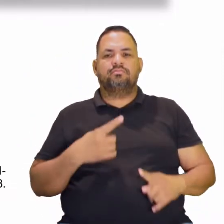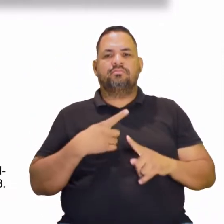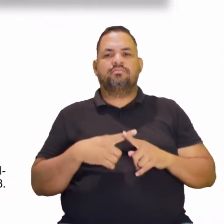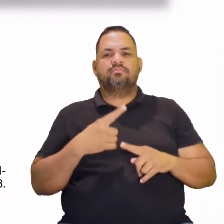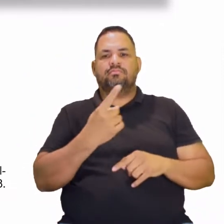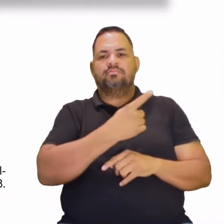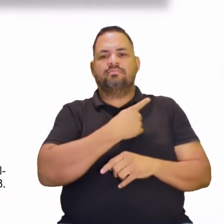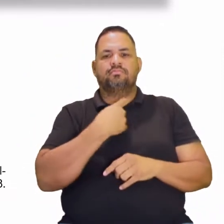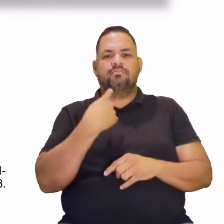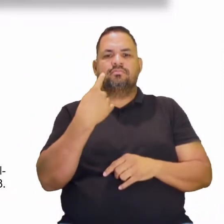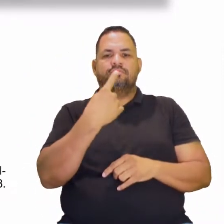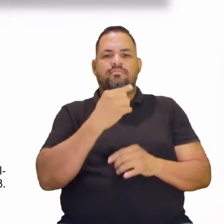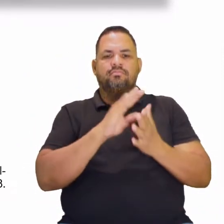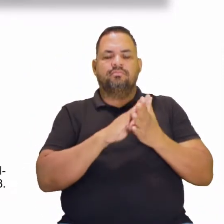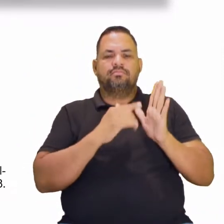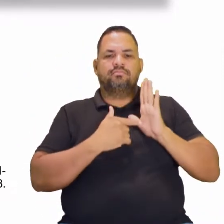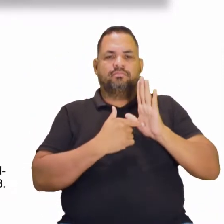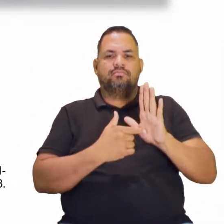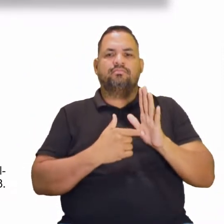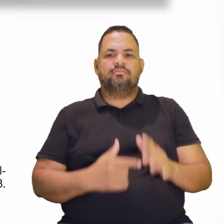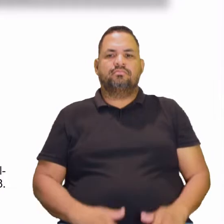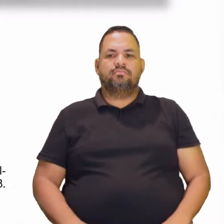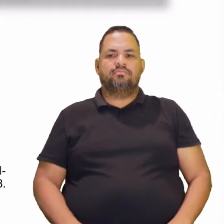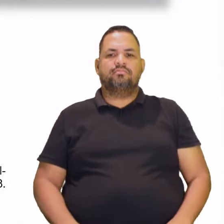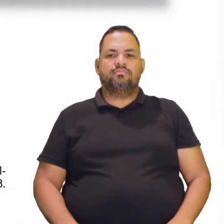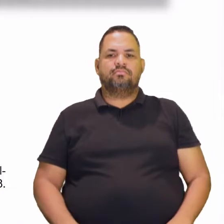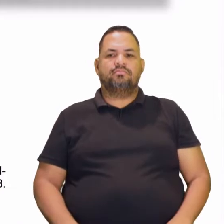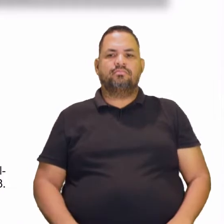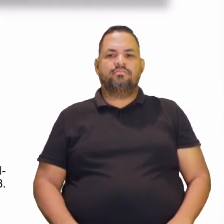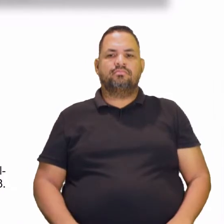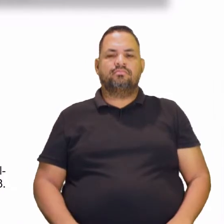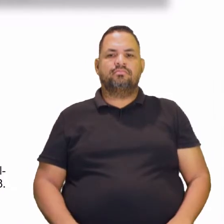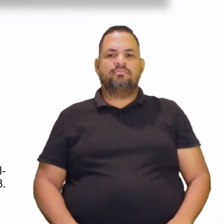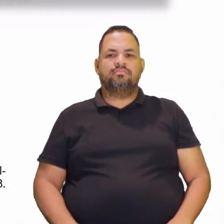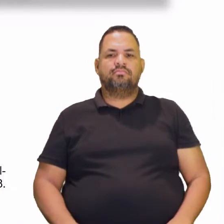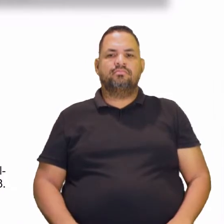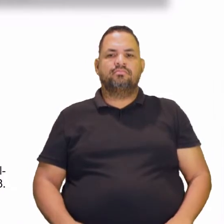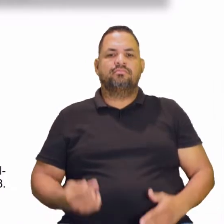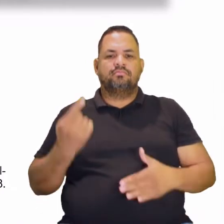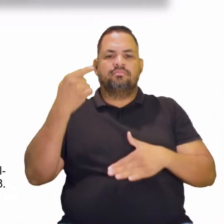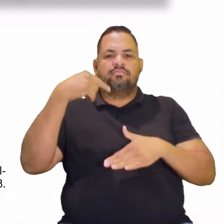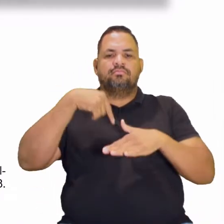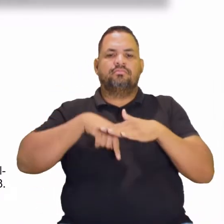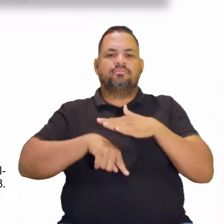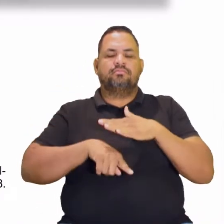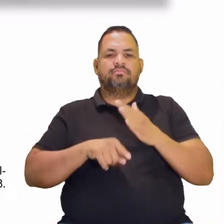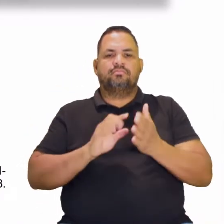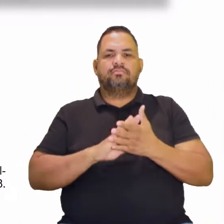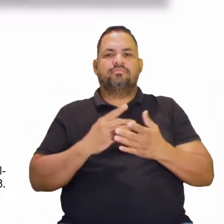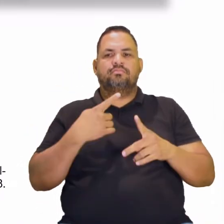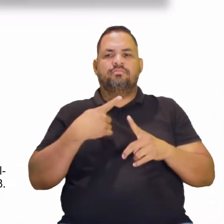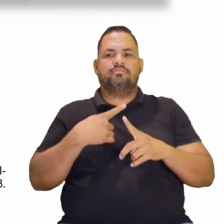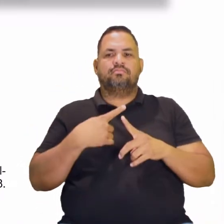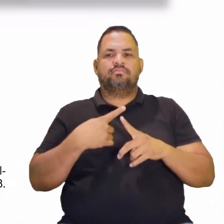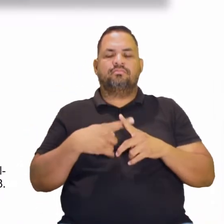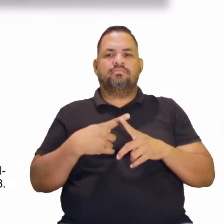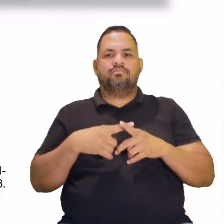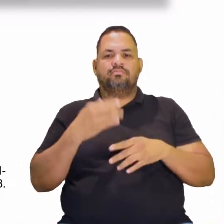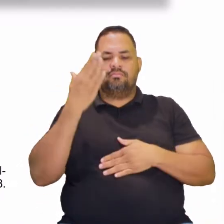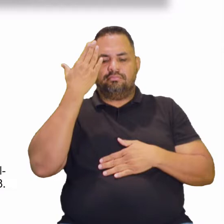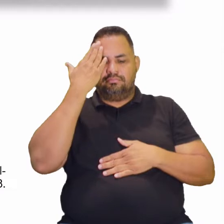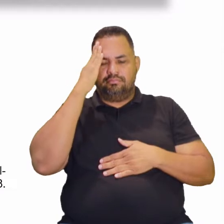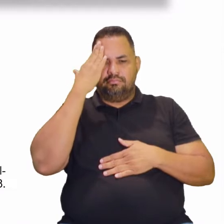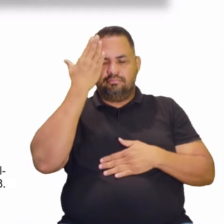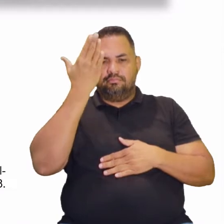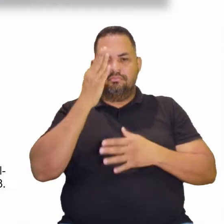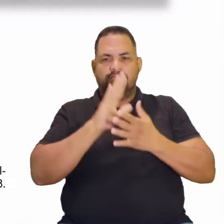estamos destacando com bastante profundidade, né, por isso que dividimos em 3 aulas, para que vocês compreendam,